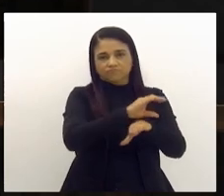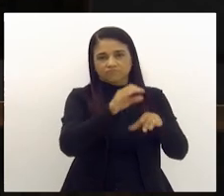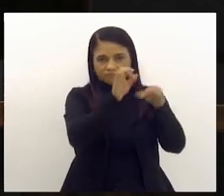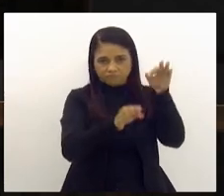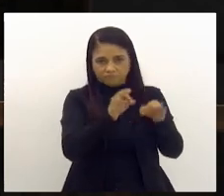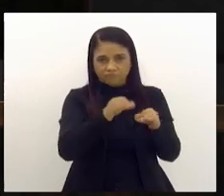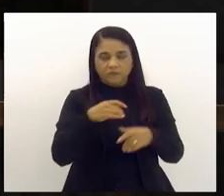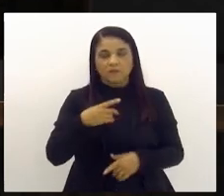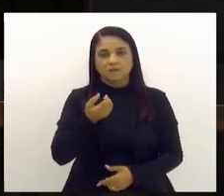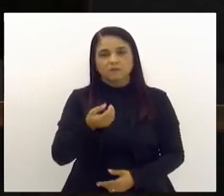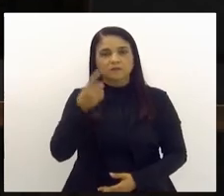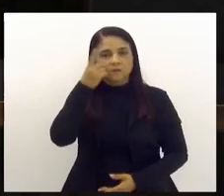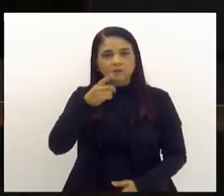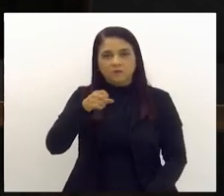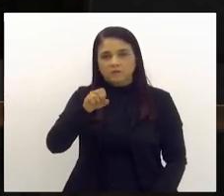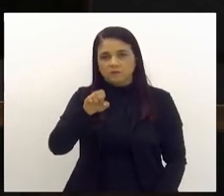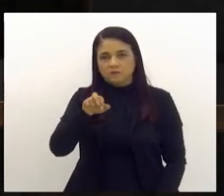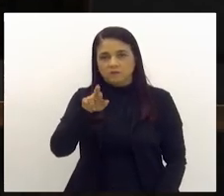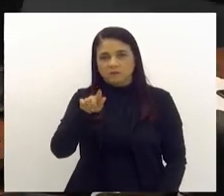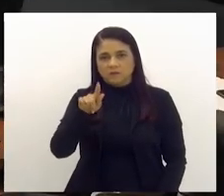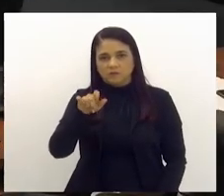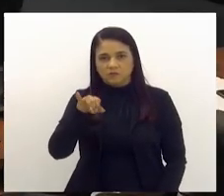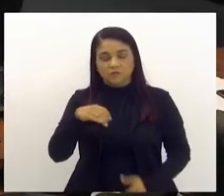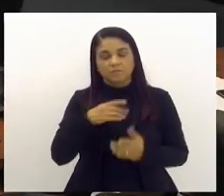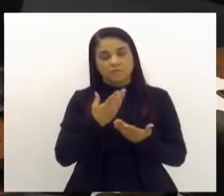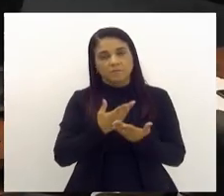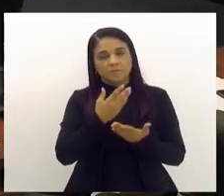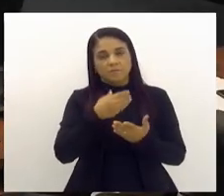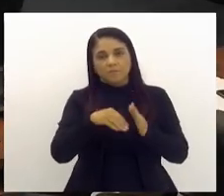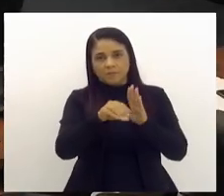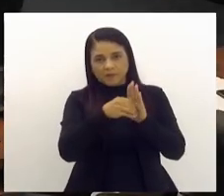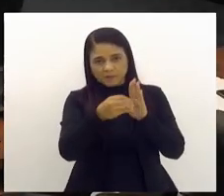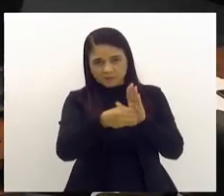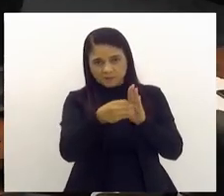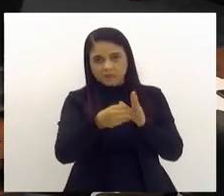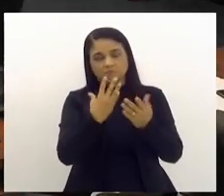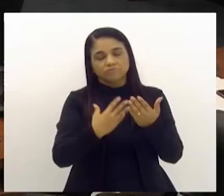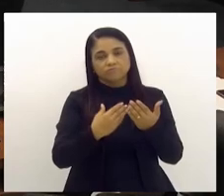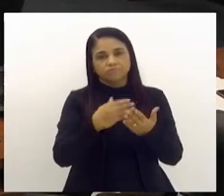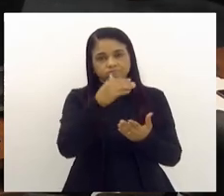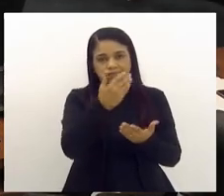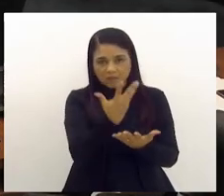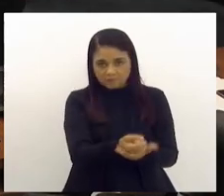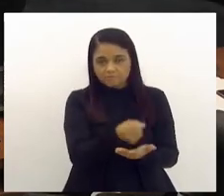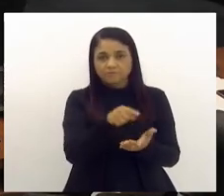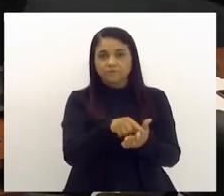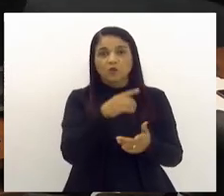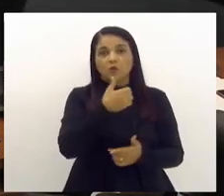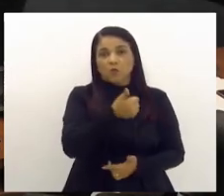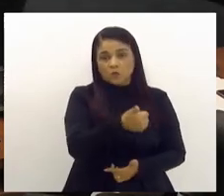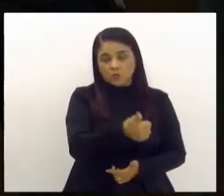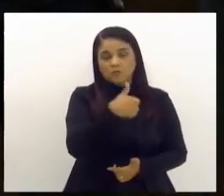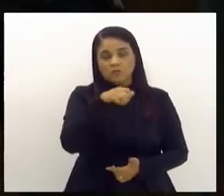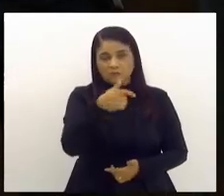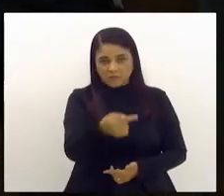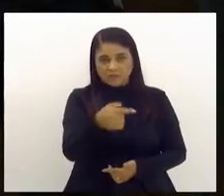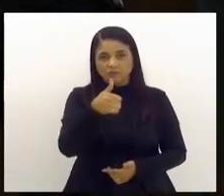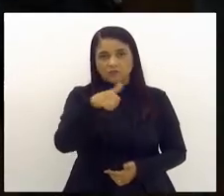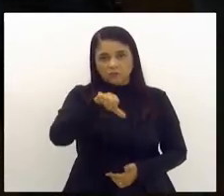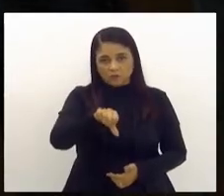Senhor presidente, parecer favorável às emendas de números 1, 7, 8, 9,